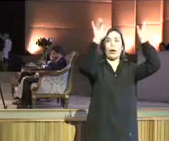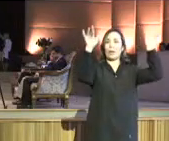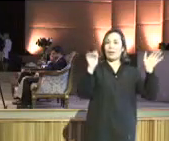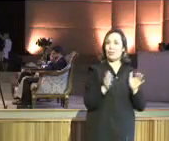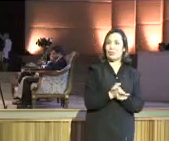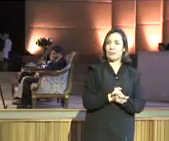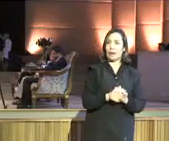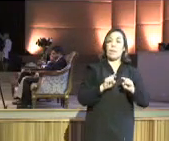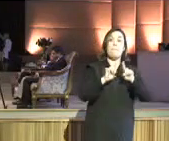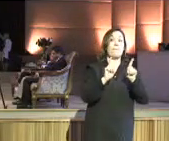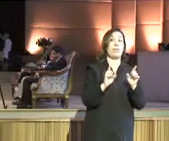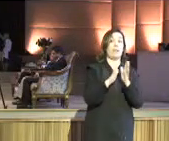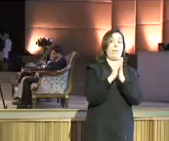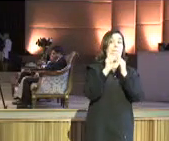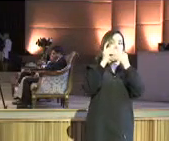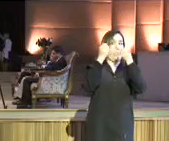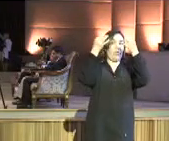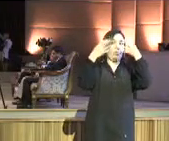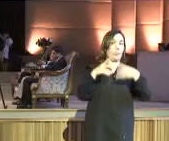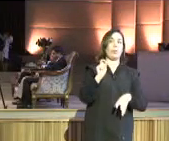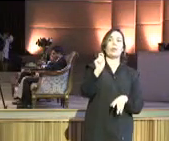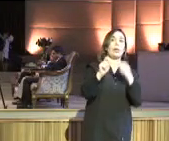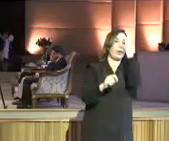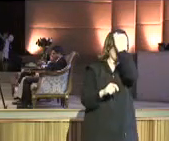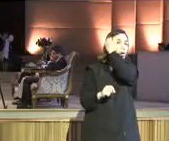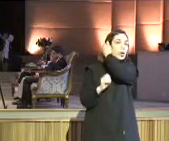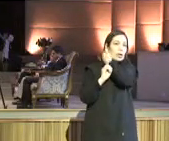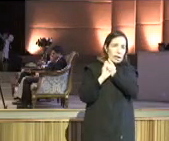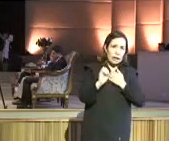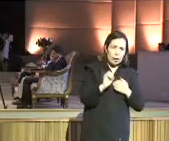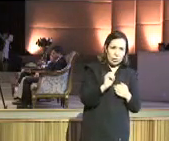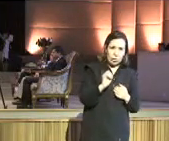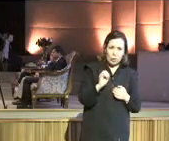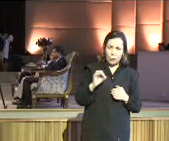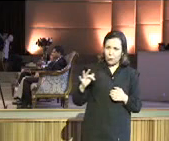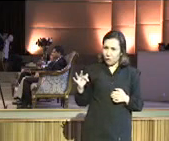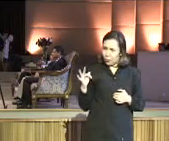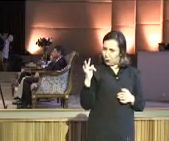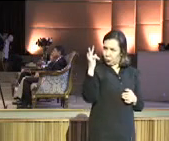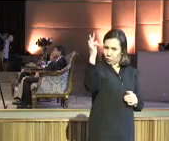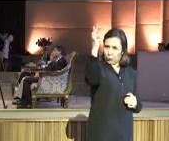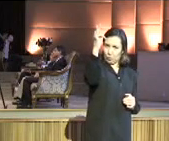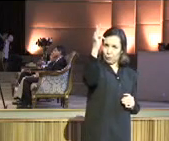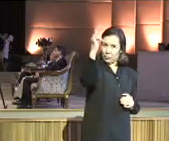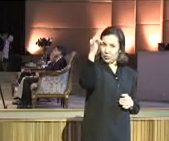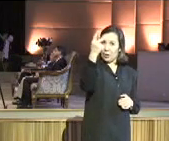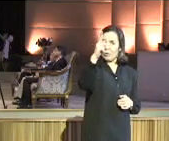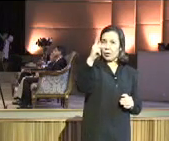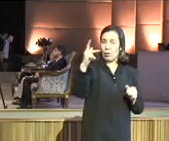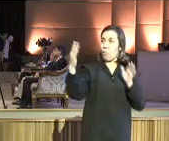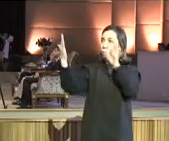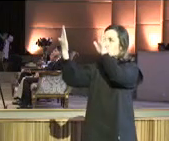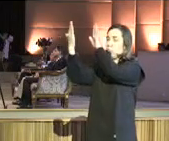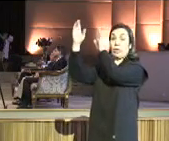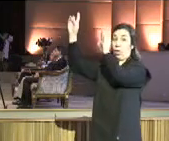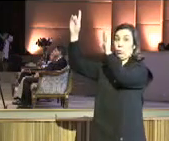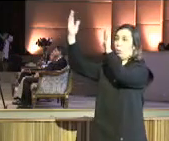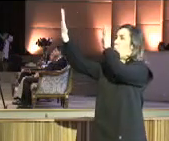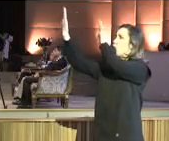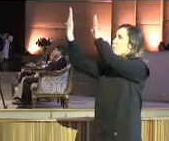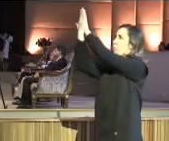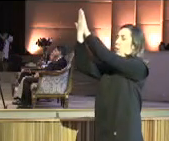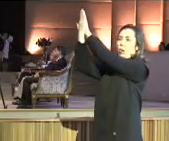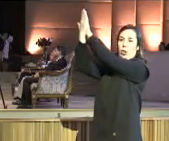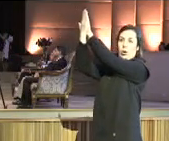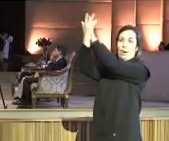se um dia sobrar um pouquinho de glória em você, e você estiver na presença de Deus, você vai ter que